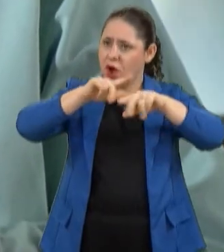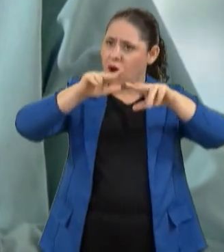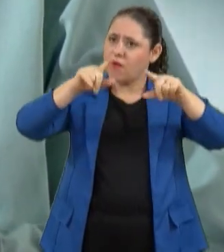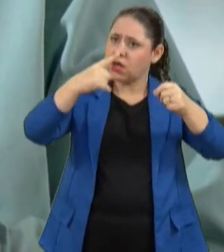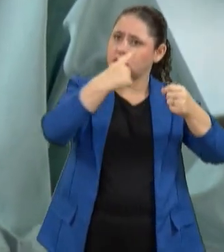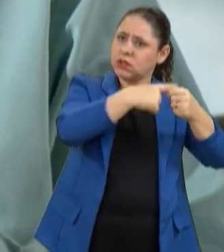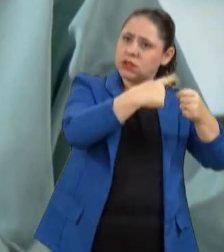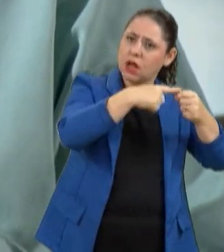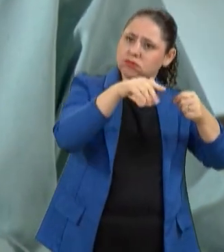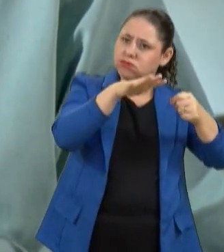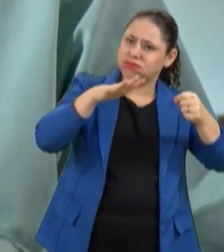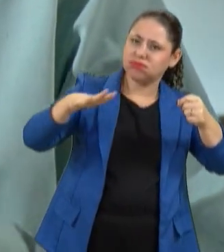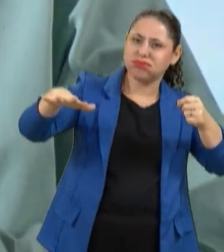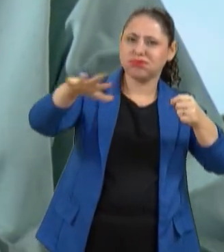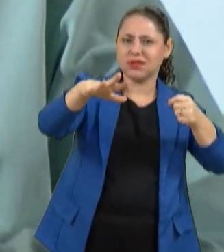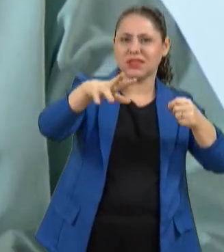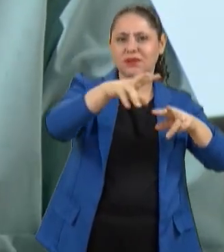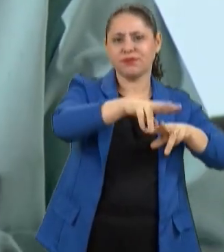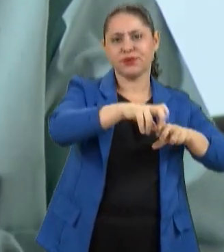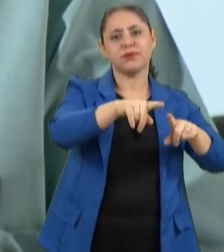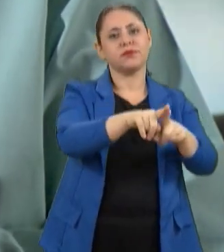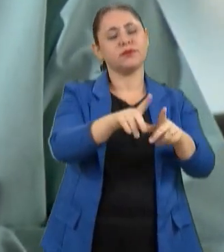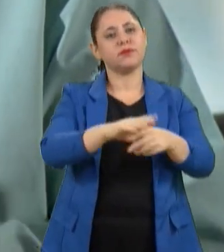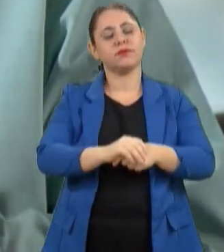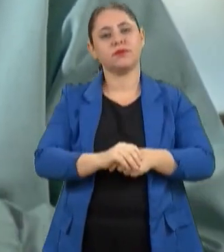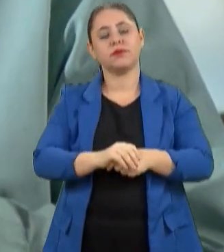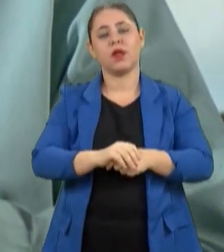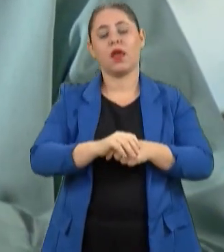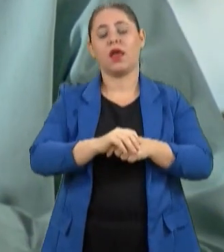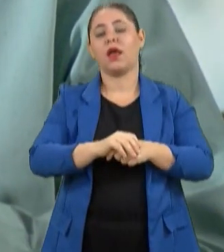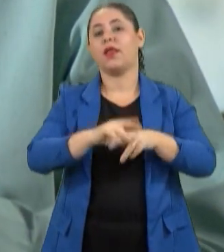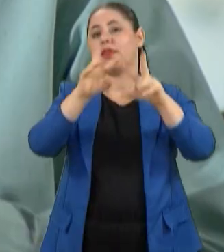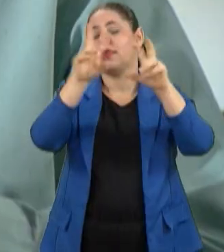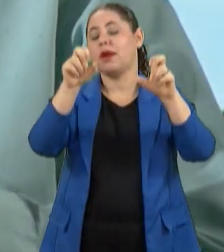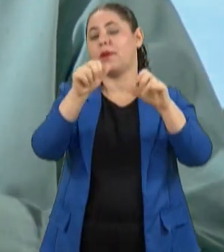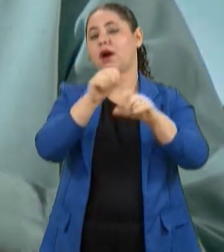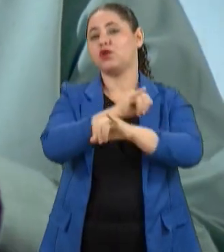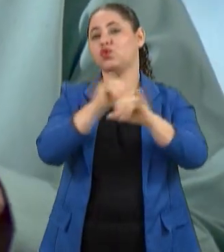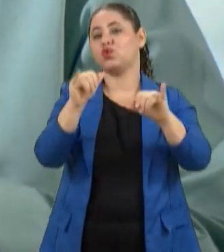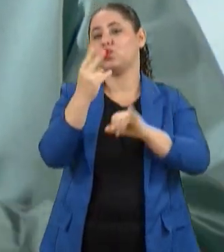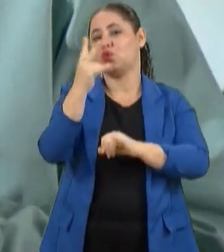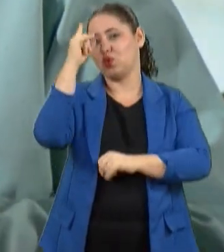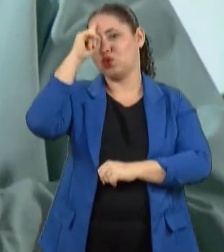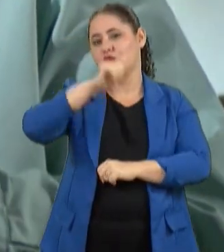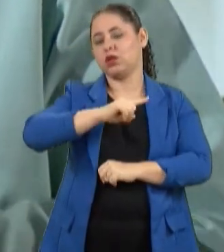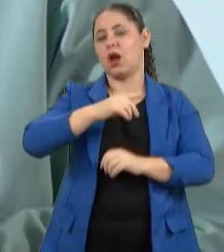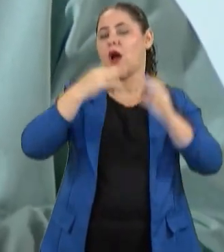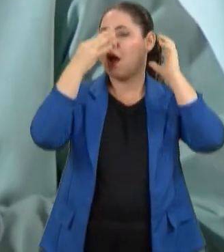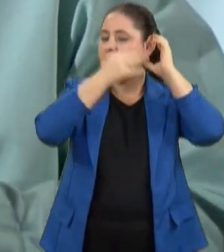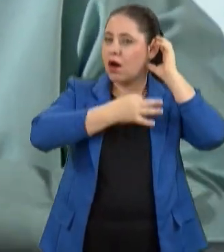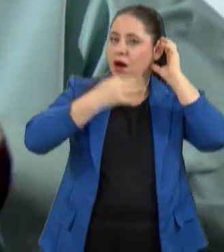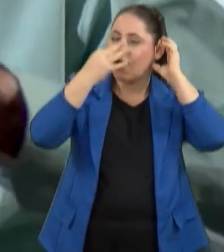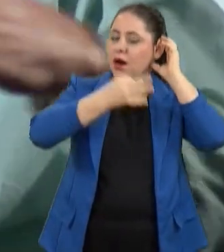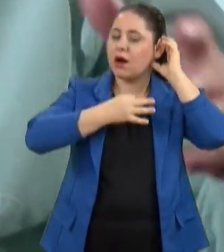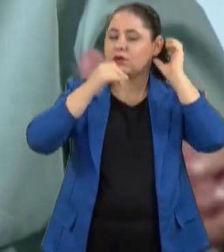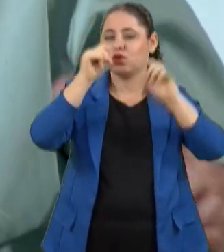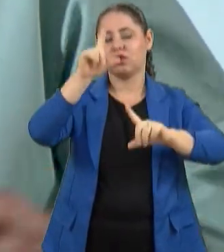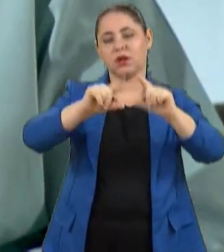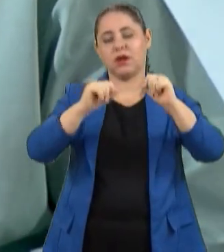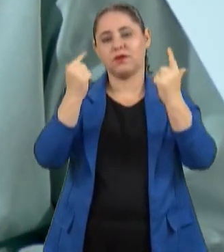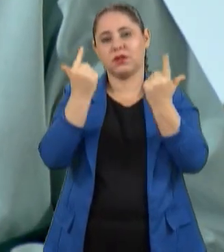diversas pessoas na cidade e na zona rural. Foi assunto dos 2 dias seguintes no rádio,